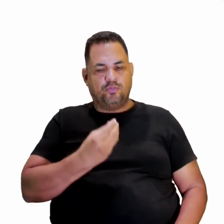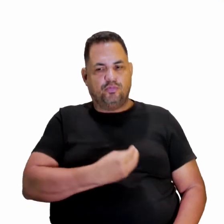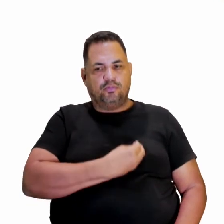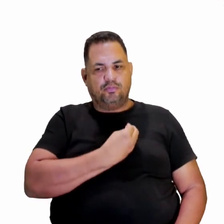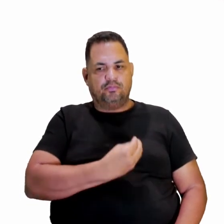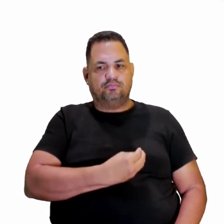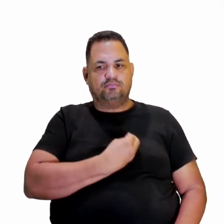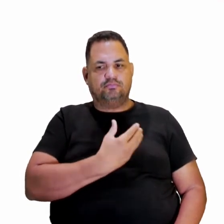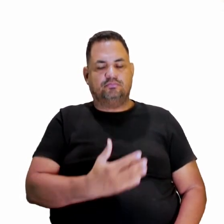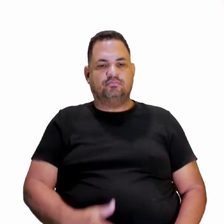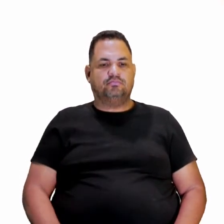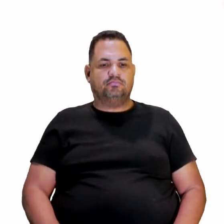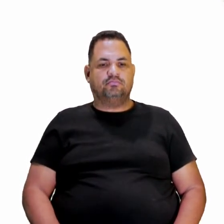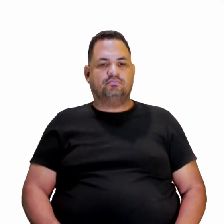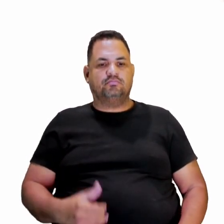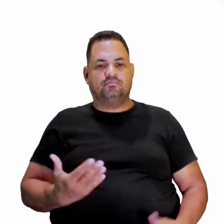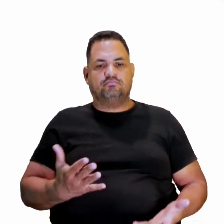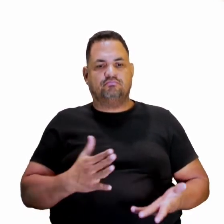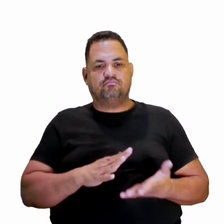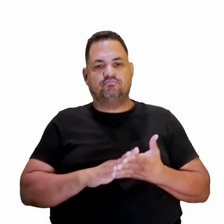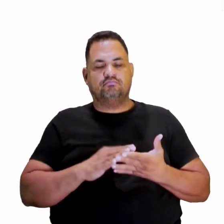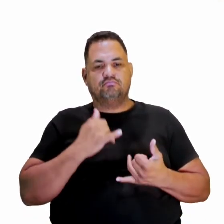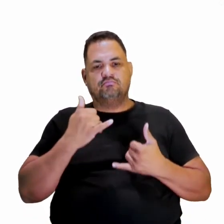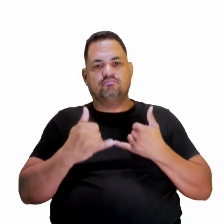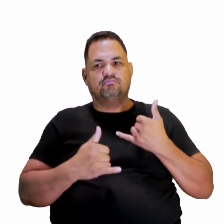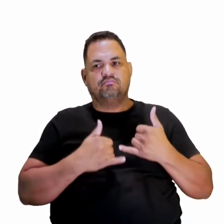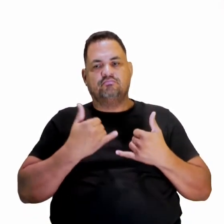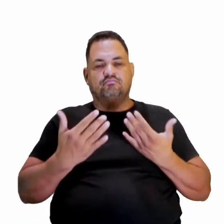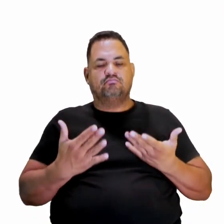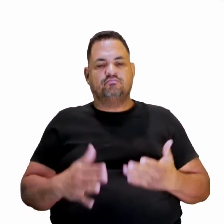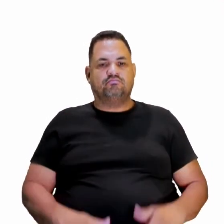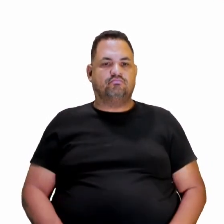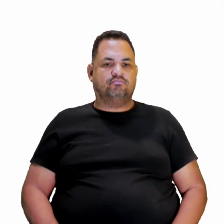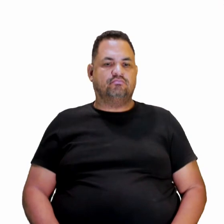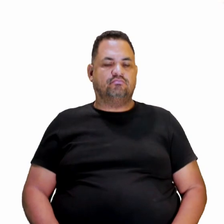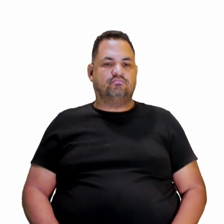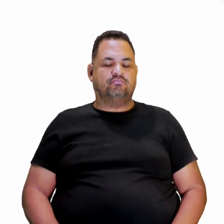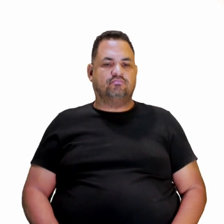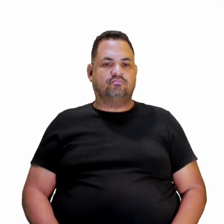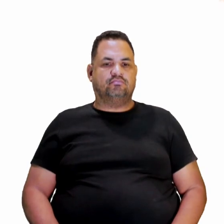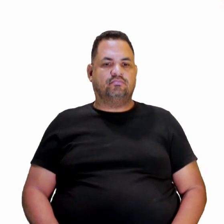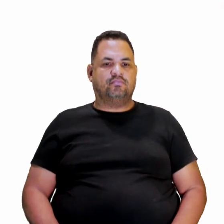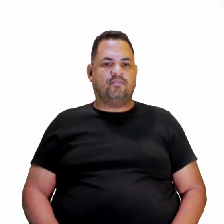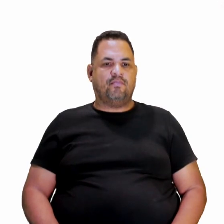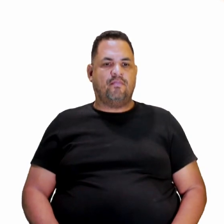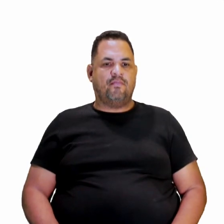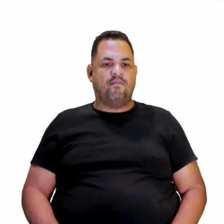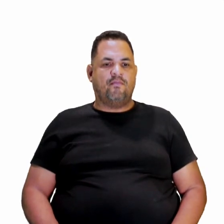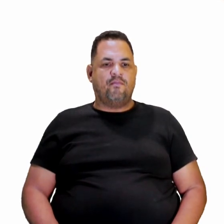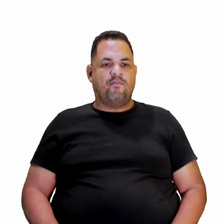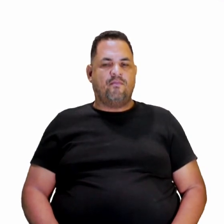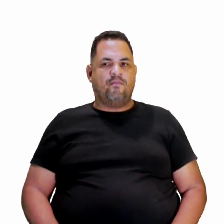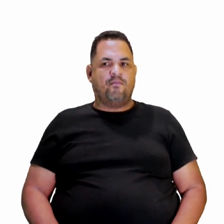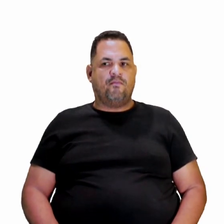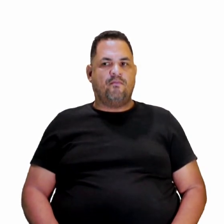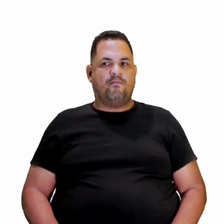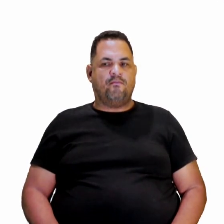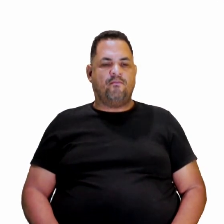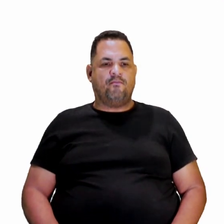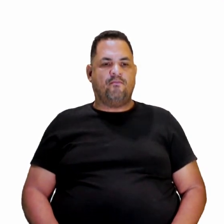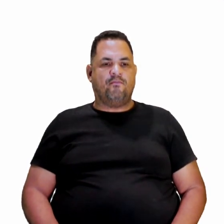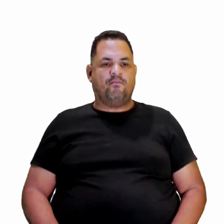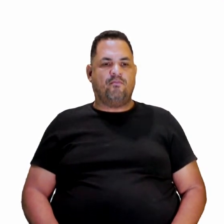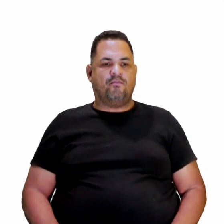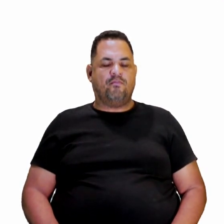momento? Se divertiu? Na verdade, seria melhor falar assim, você se divertiu? Esse have a good time é se